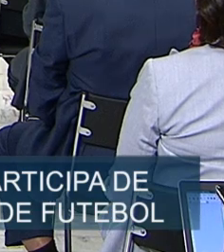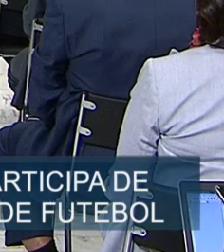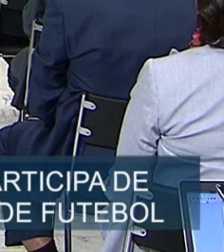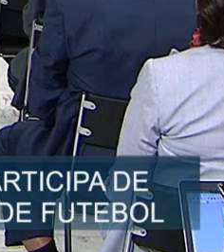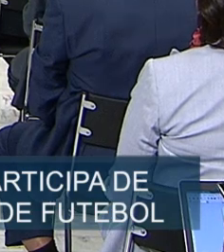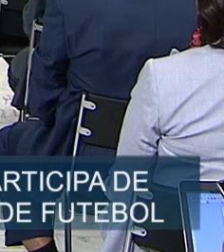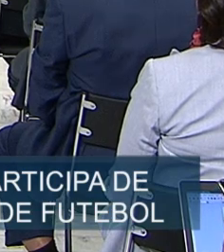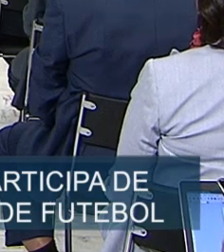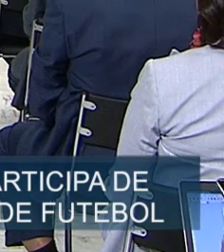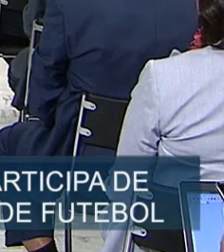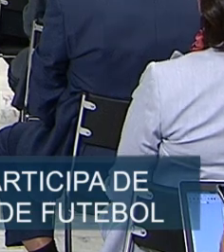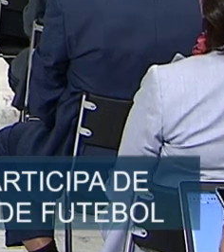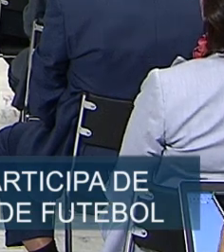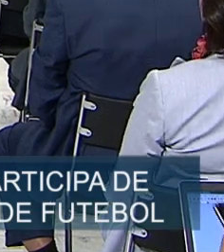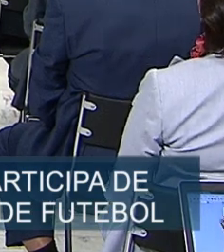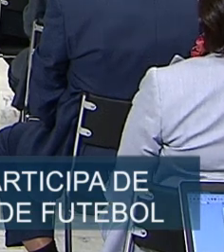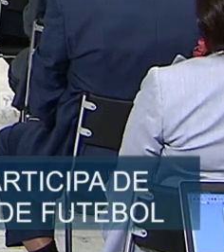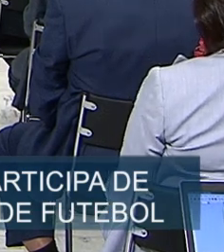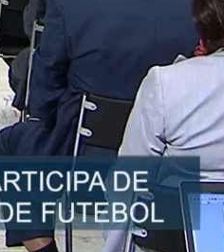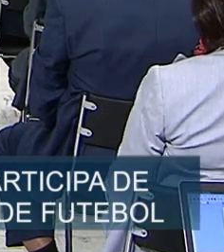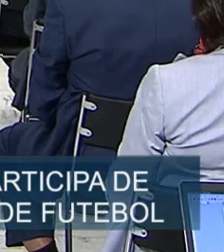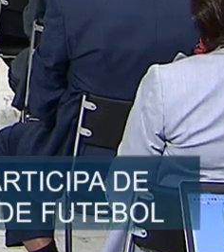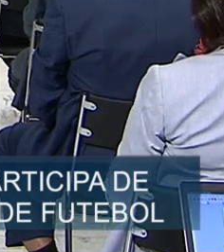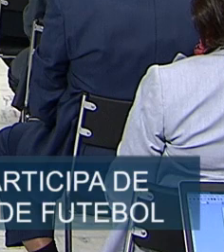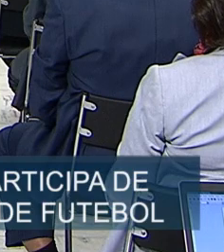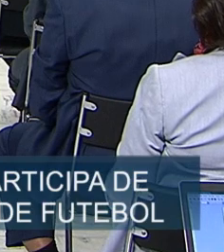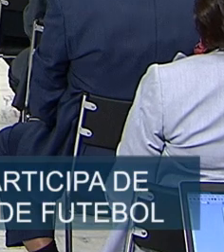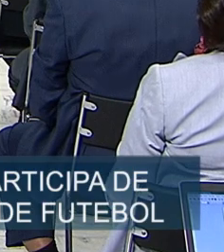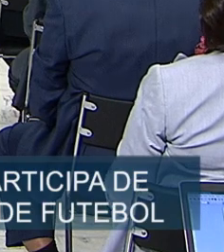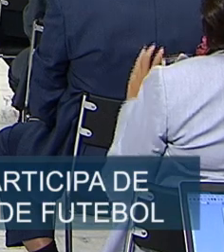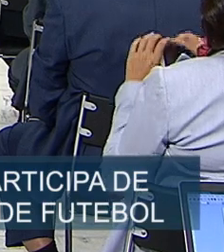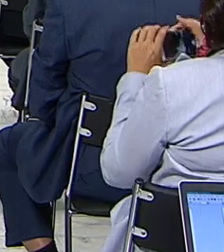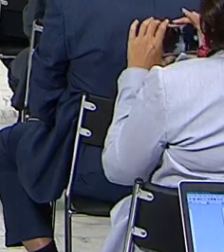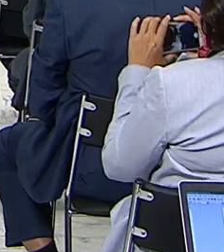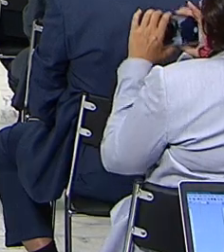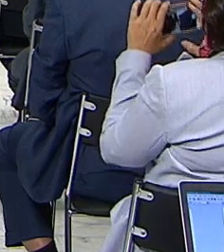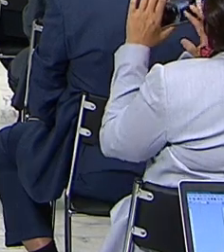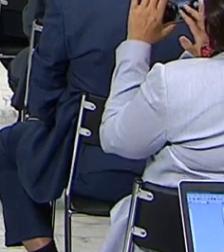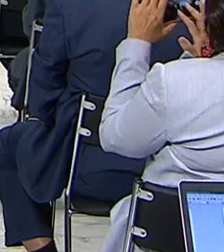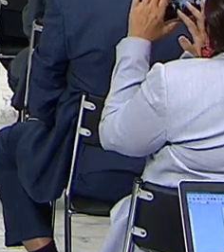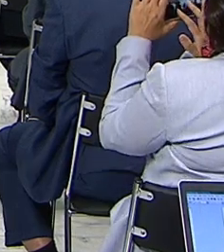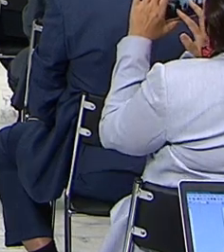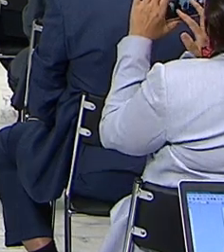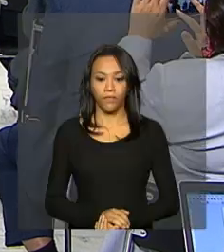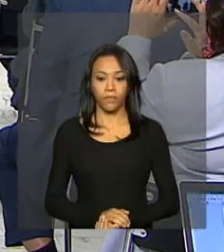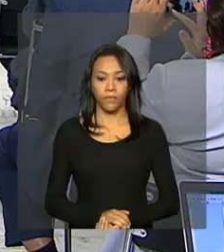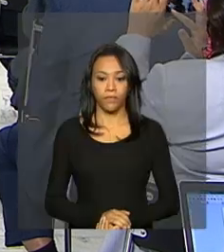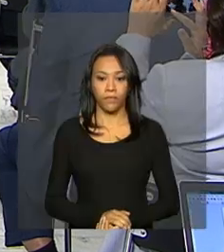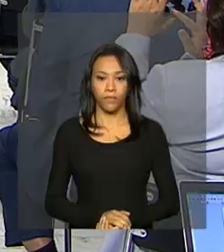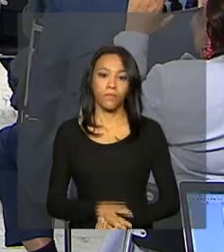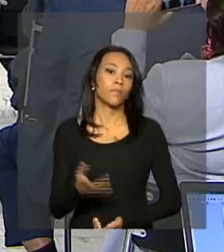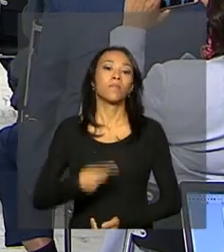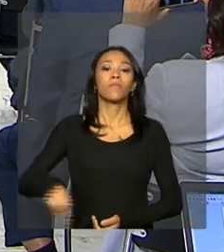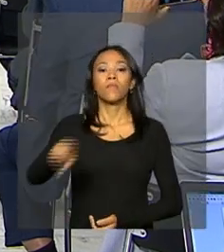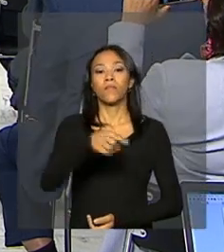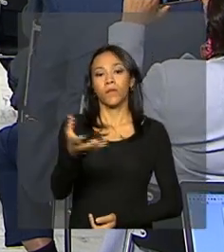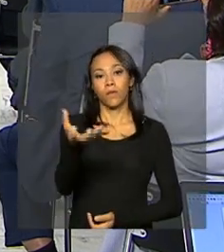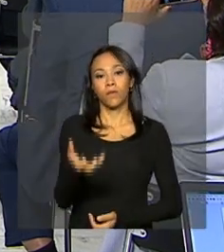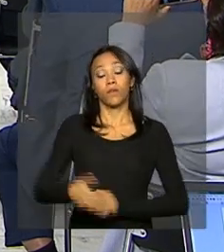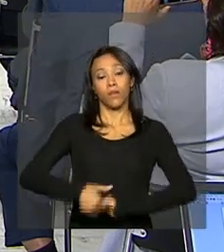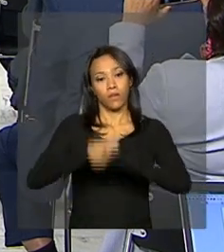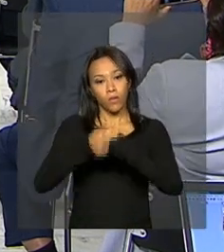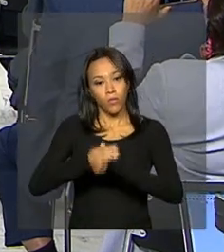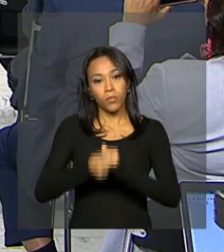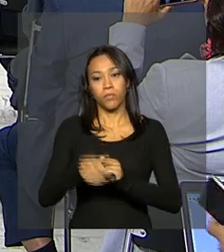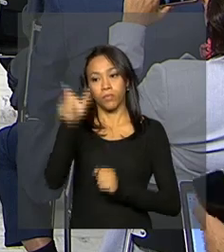Cumprimentar o ministro Jacques Wagner, da Casa Civil, o Jorge Hilton, dos Esportes, Edinho Silva, da Secretaria